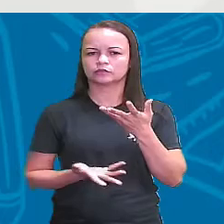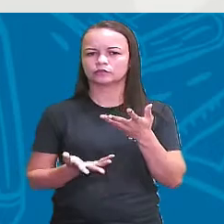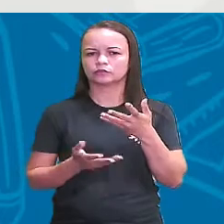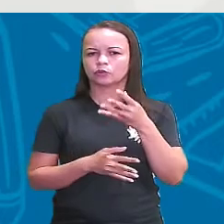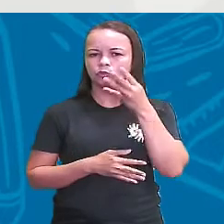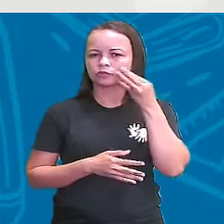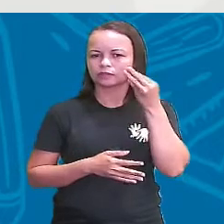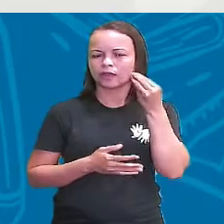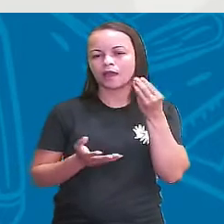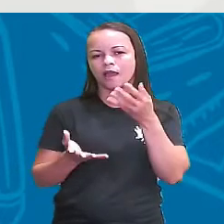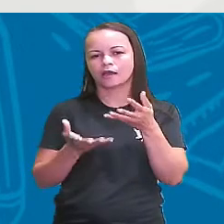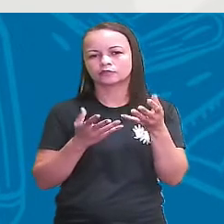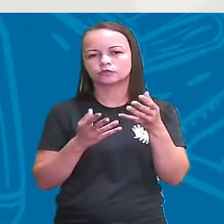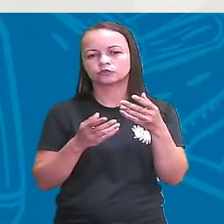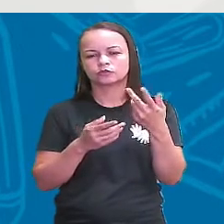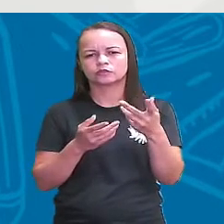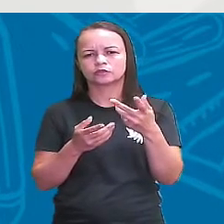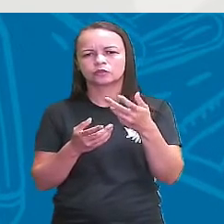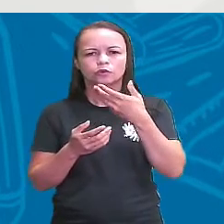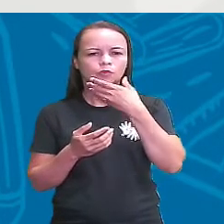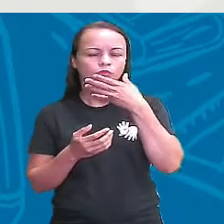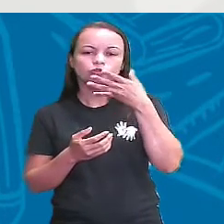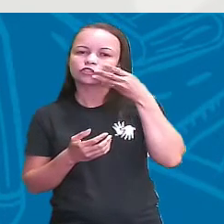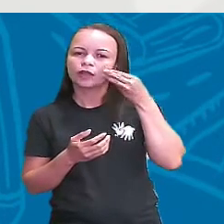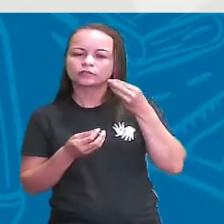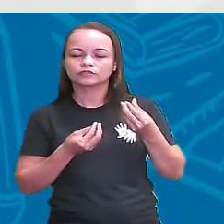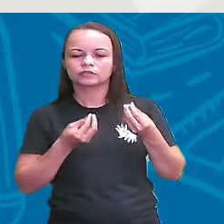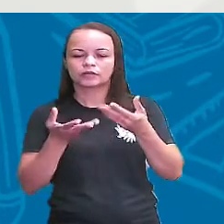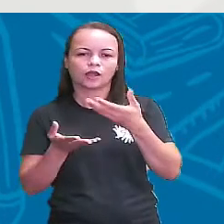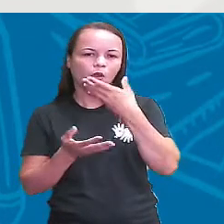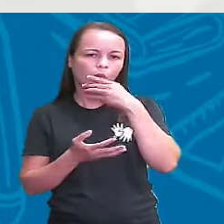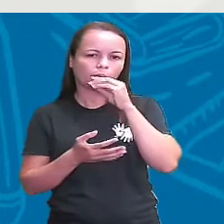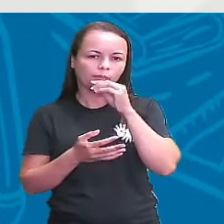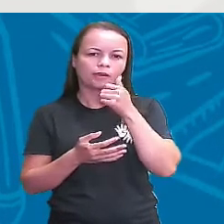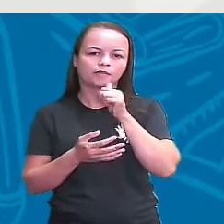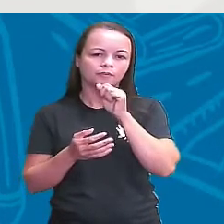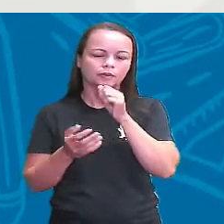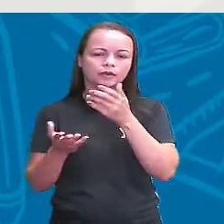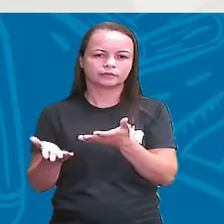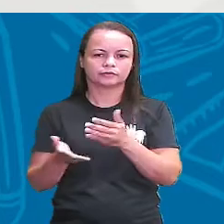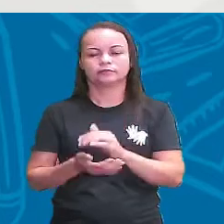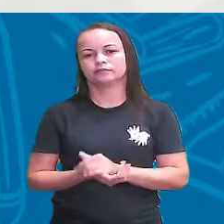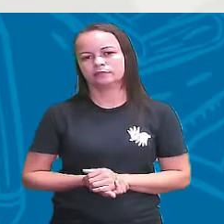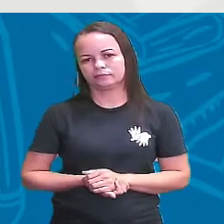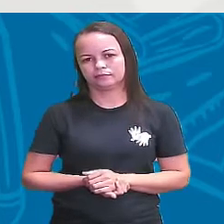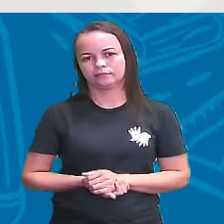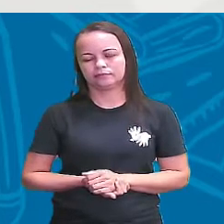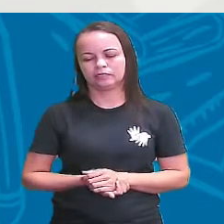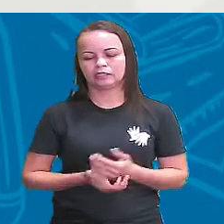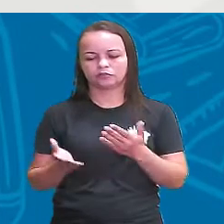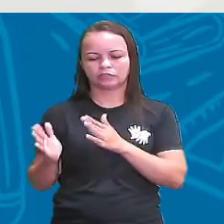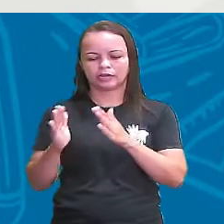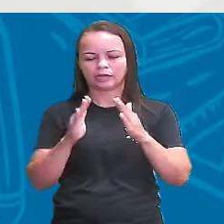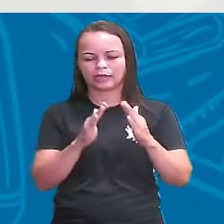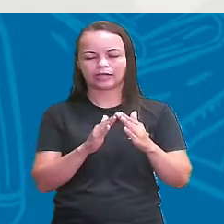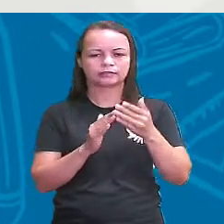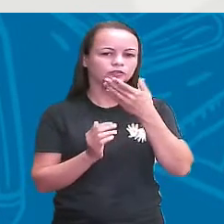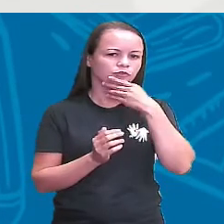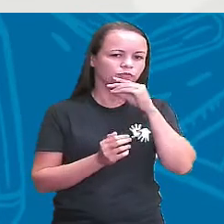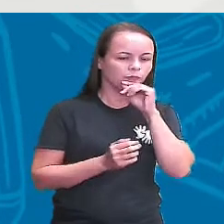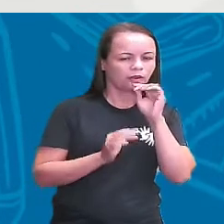padres. O que é que eu vou deixar? Os gatos. E onde eu vou deixar? na casa dos teus pais. Então, a gente tem